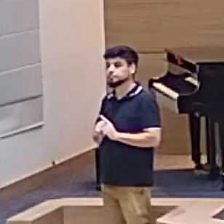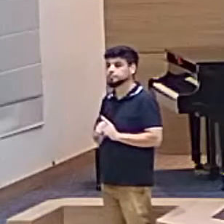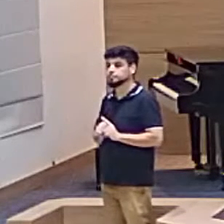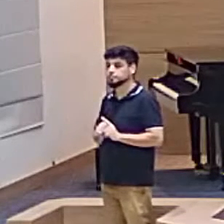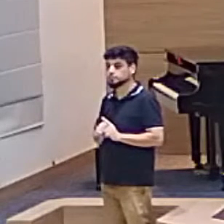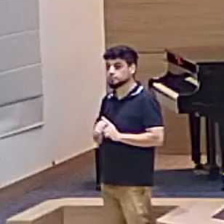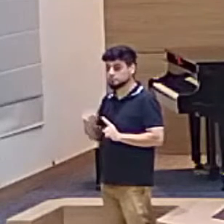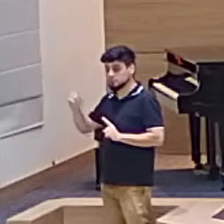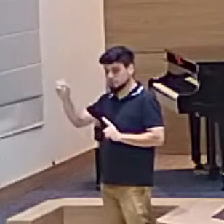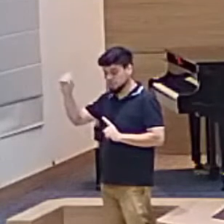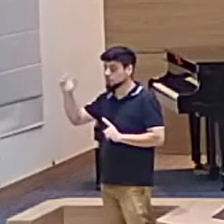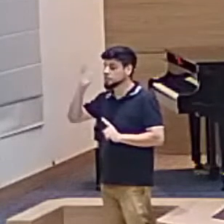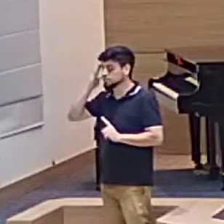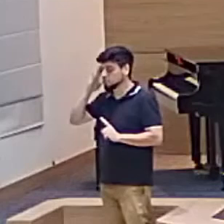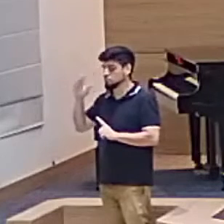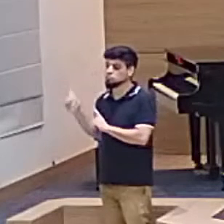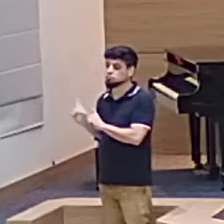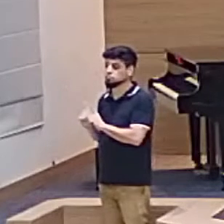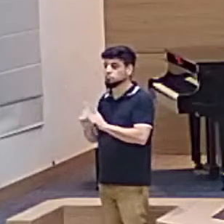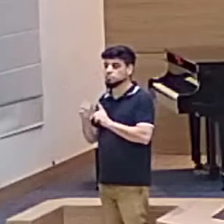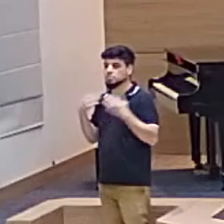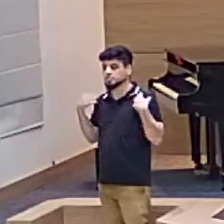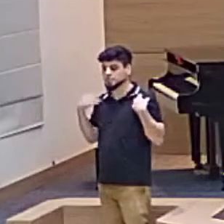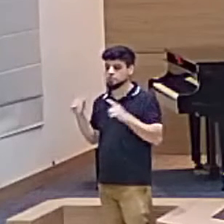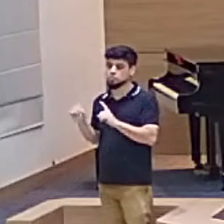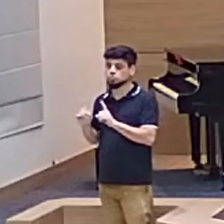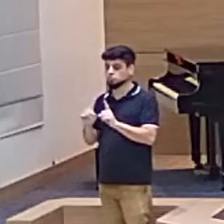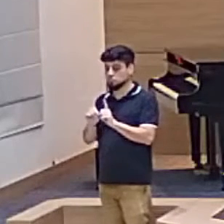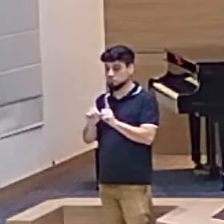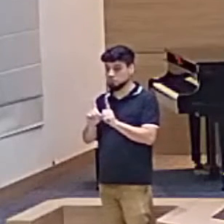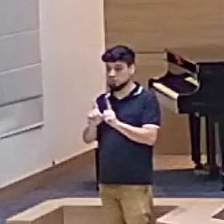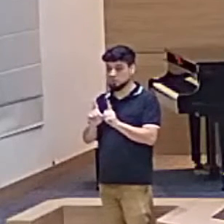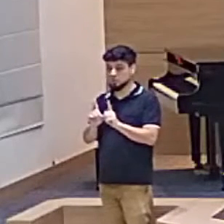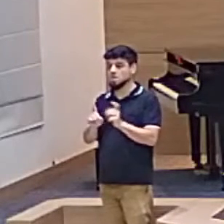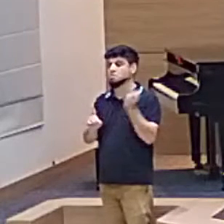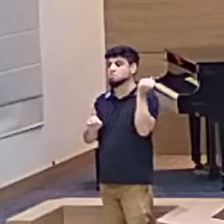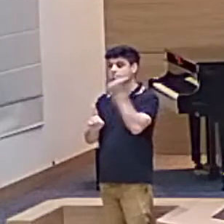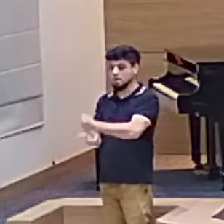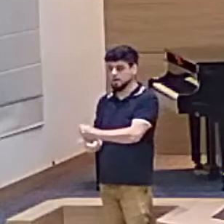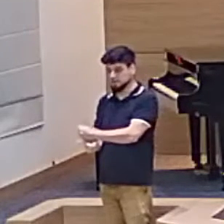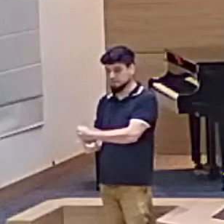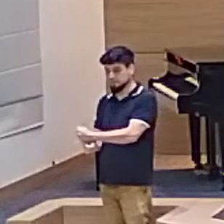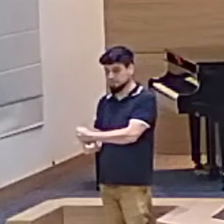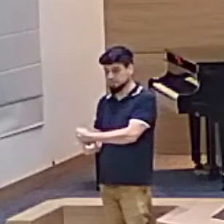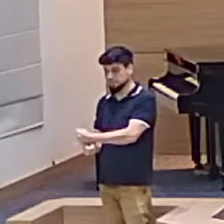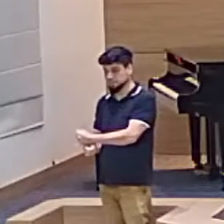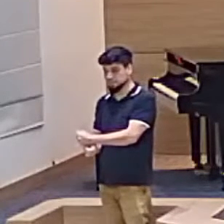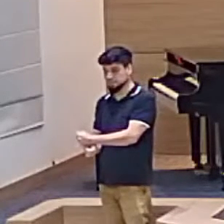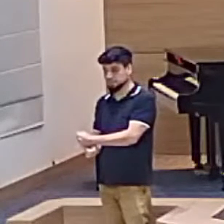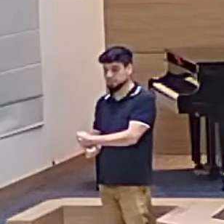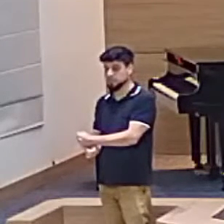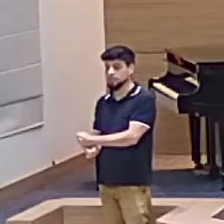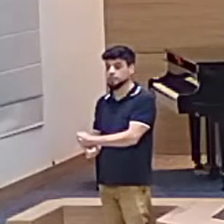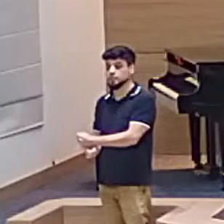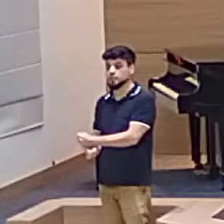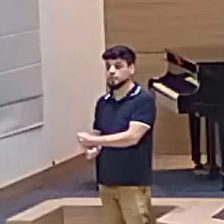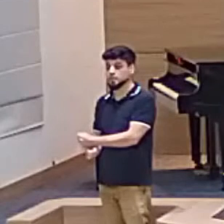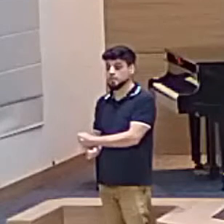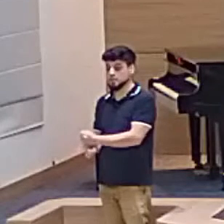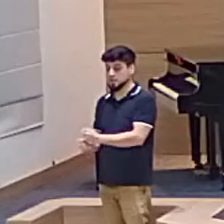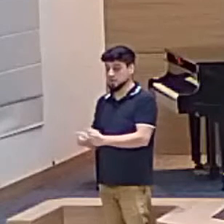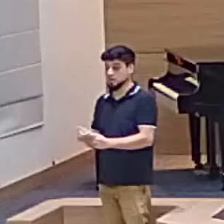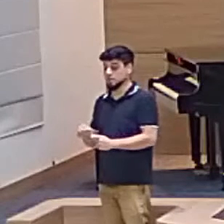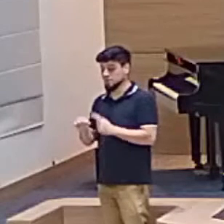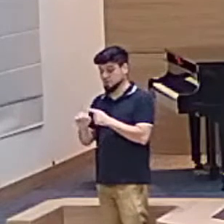disso mas ele vai passear e nesse passeio ele dá cabo na vida do seu irmão então nós já temos na família de Davi